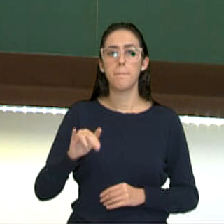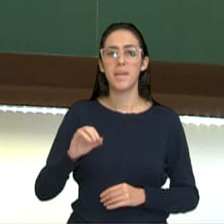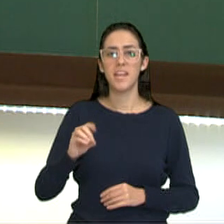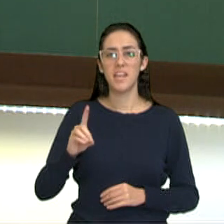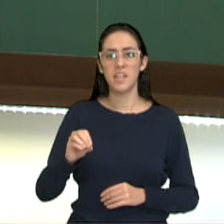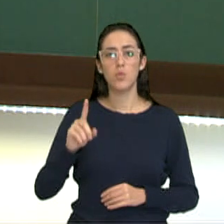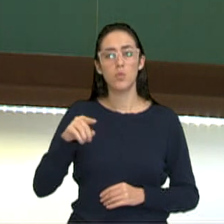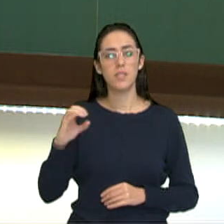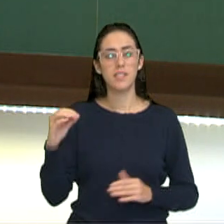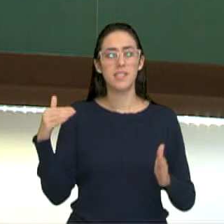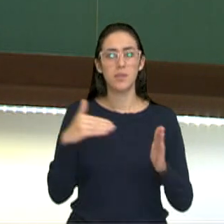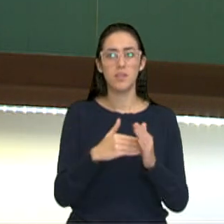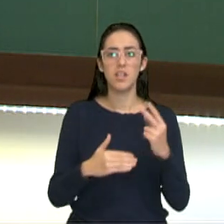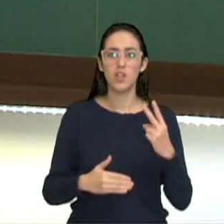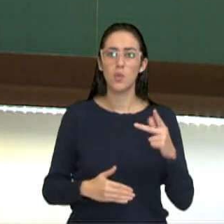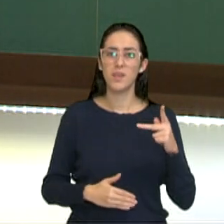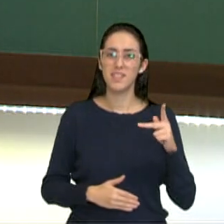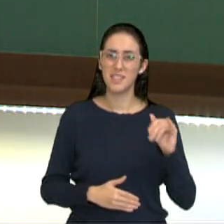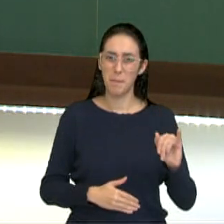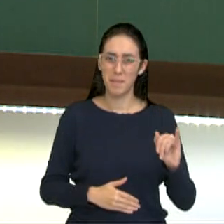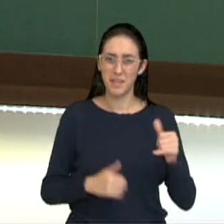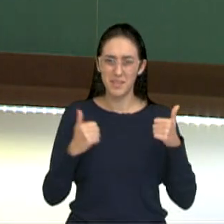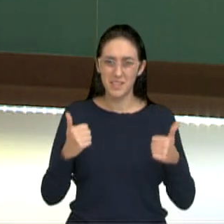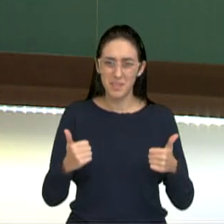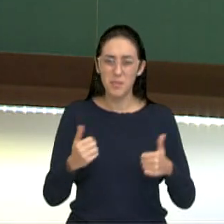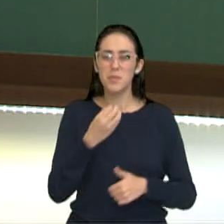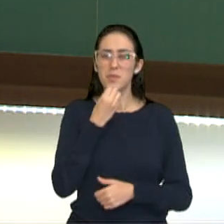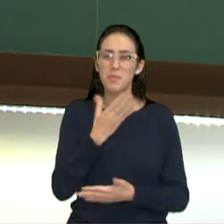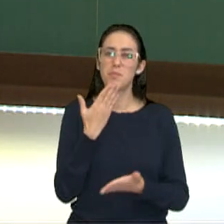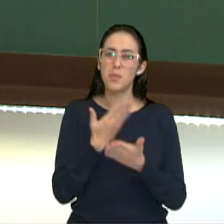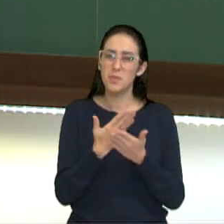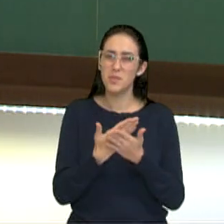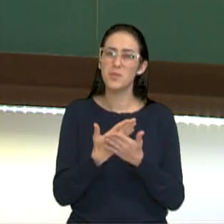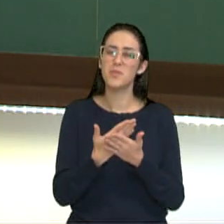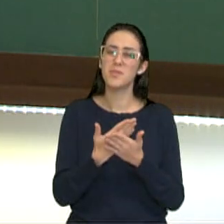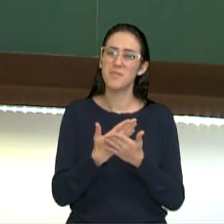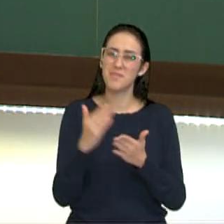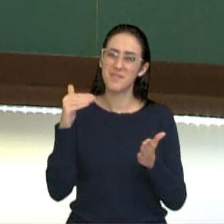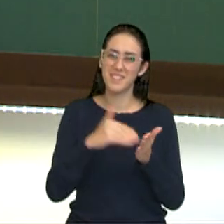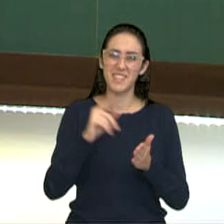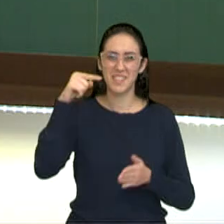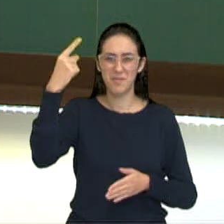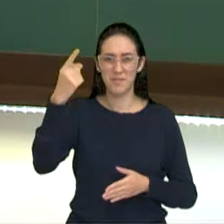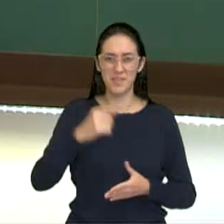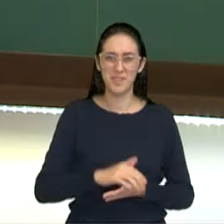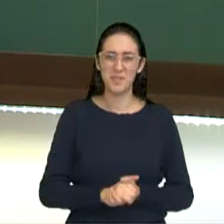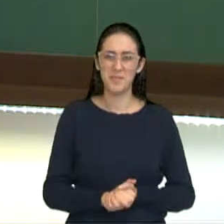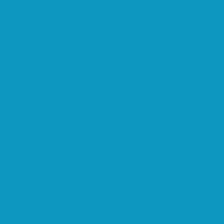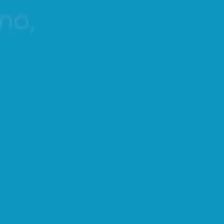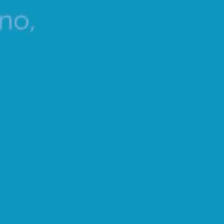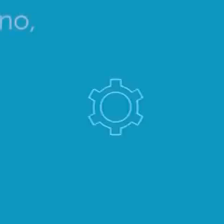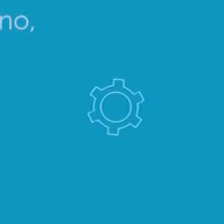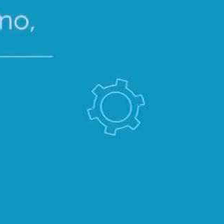até 2π, tá bom, gente? Então, bons estudos para vocês e até a próxima!